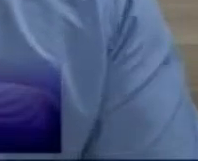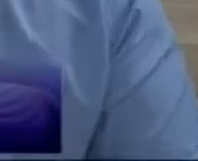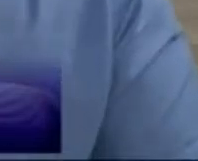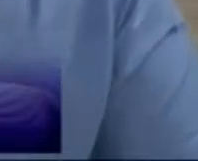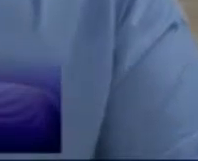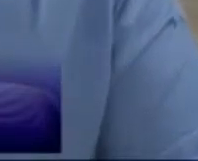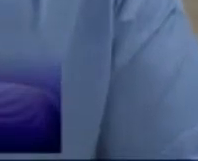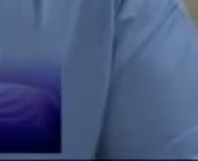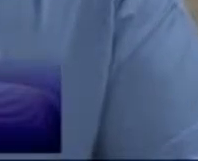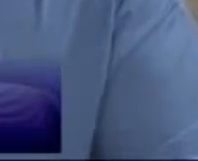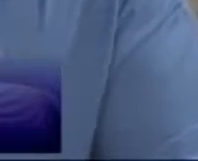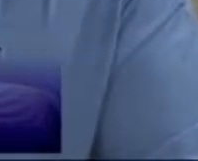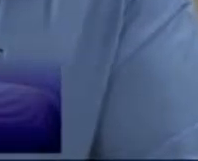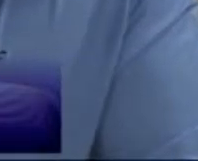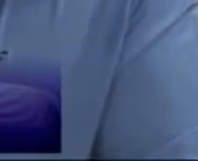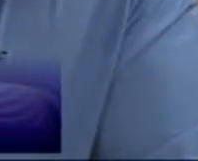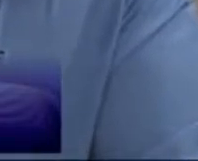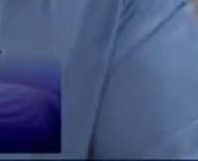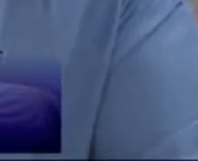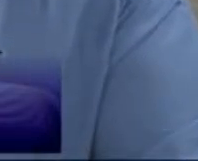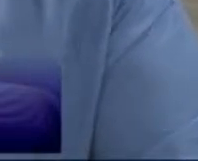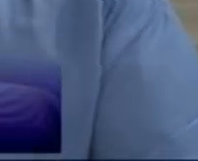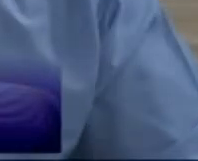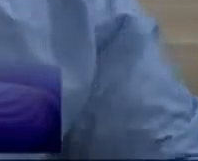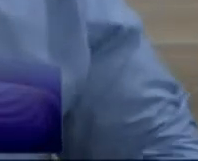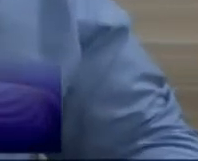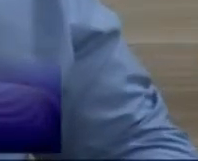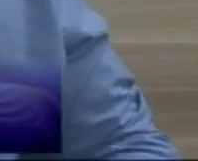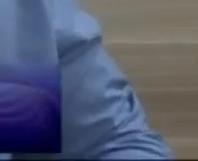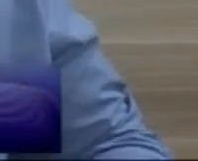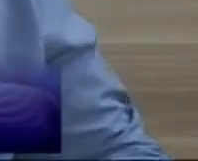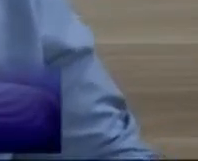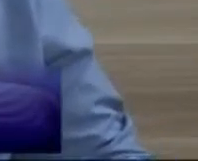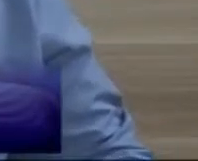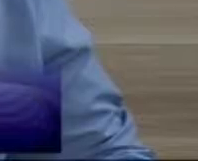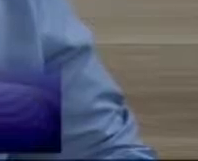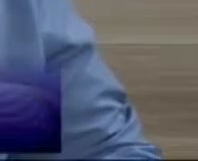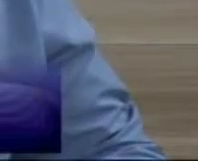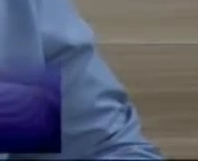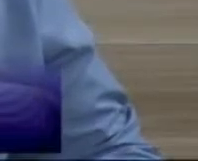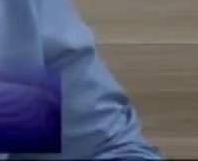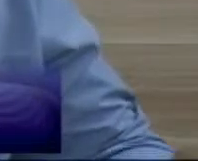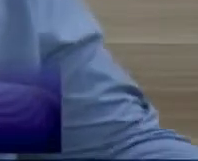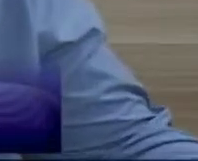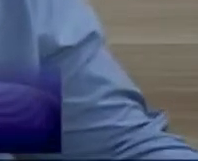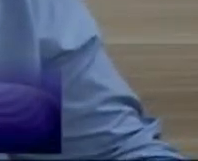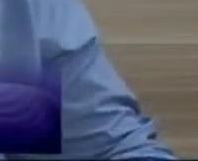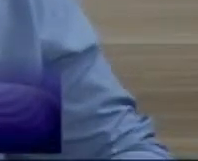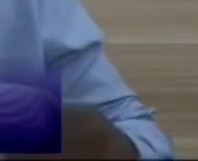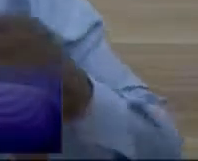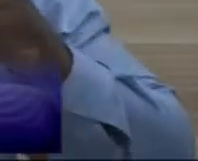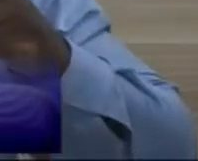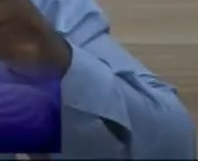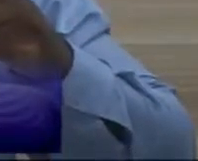também, só para a população ficar sabendo, o requerimento de CPI também já existe essa possibilidade